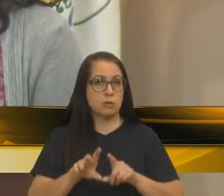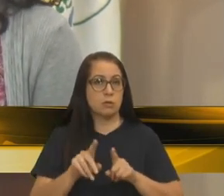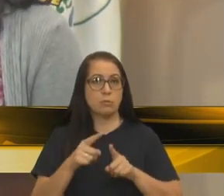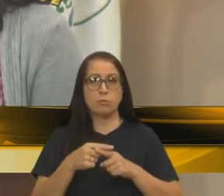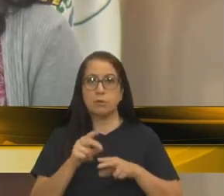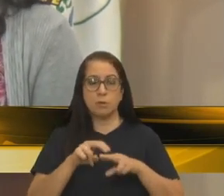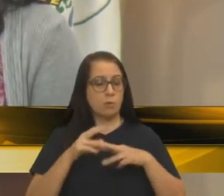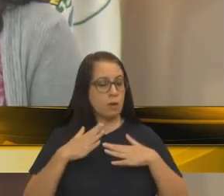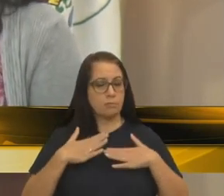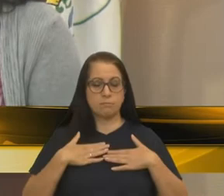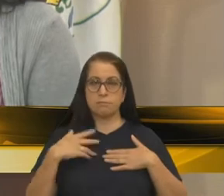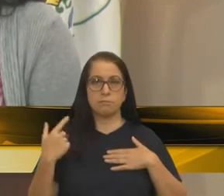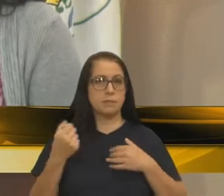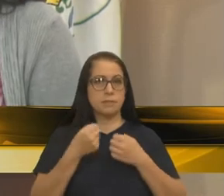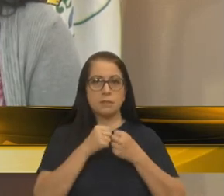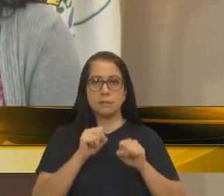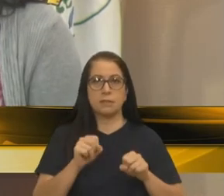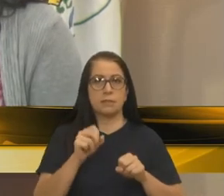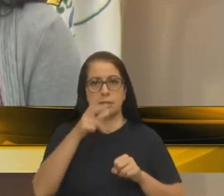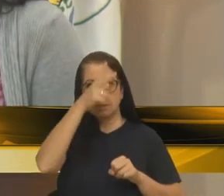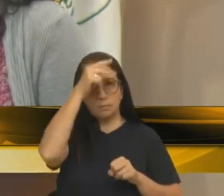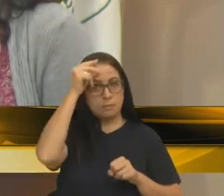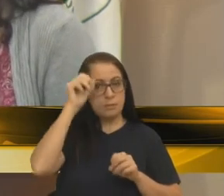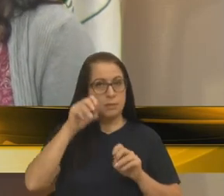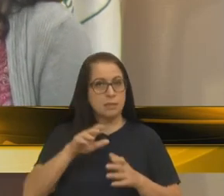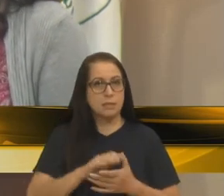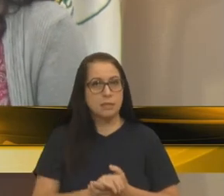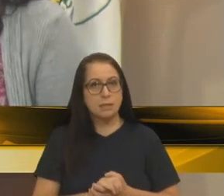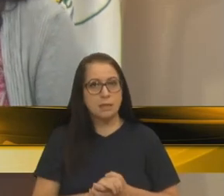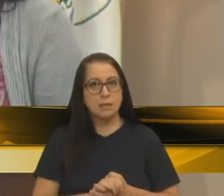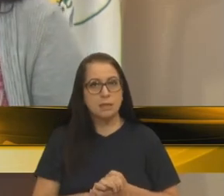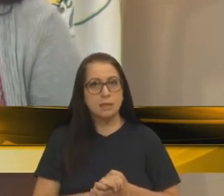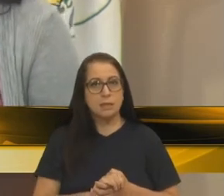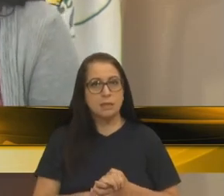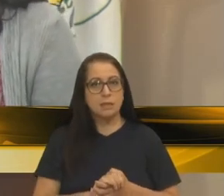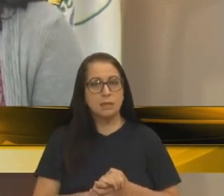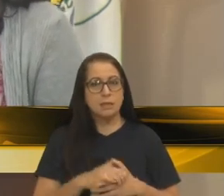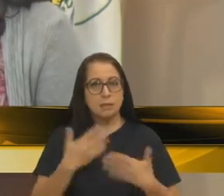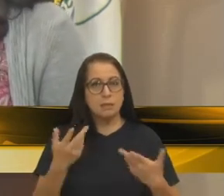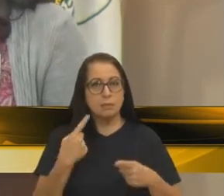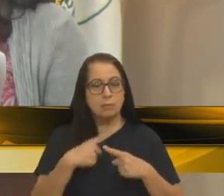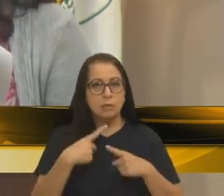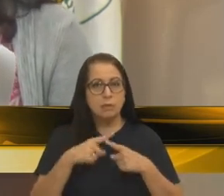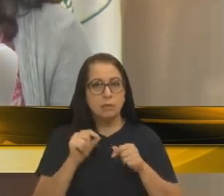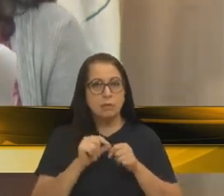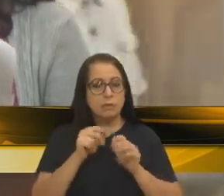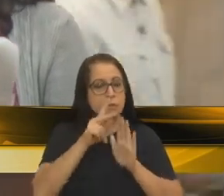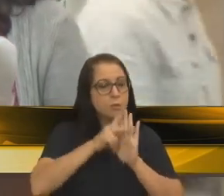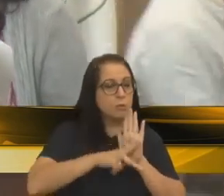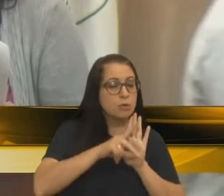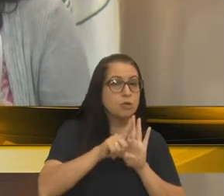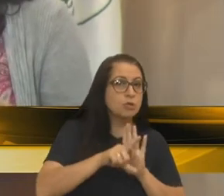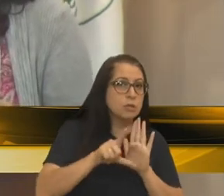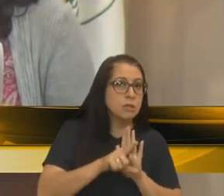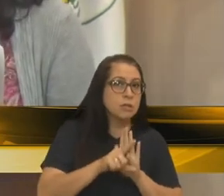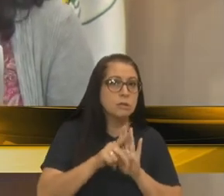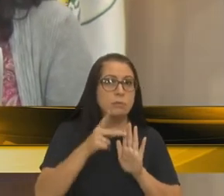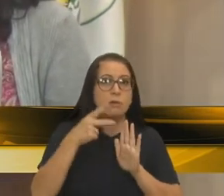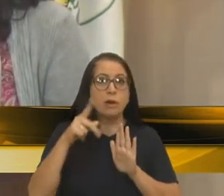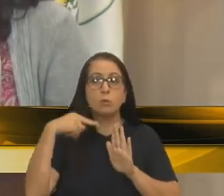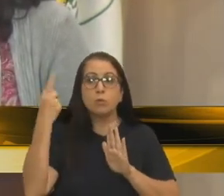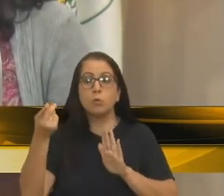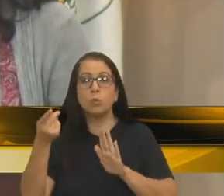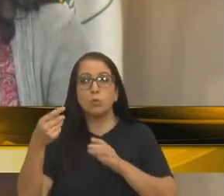não diz respeito à Secretaria Municipal de Educação. Sim, então, para que fazer um projeto de lei para tratar da outra rede,